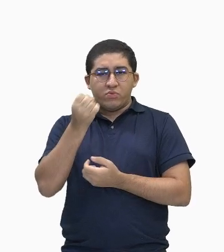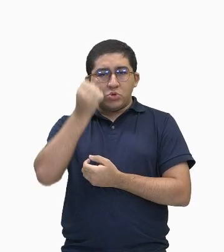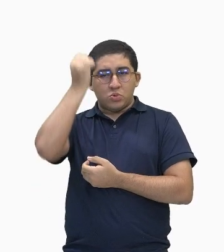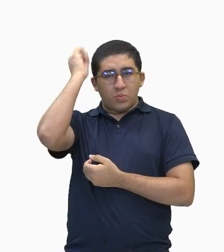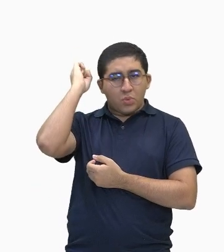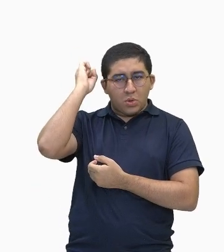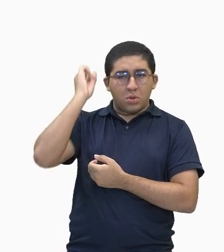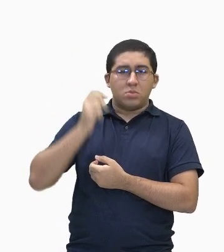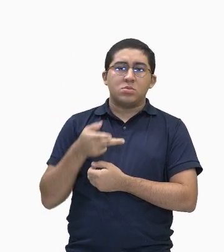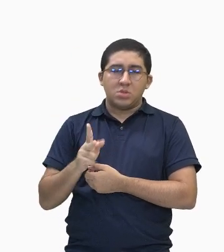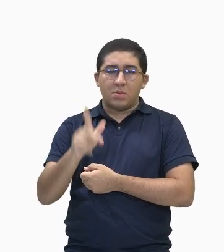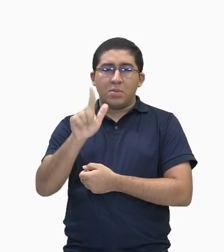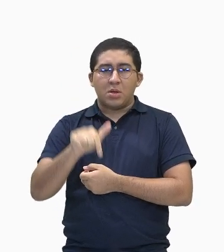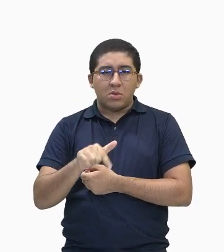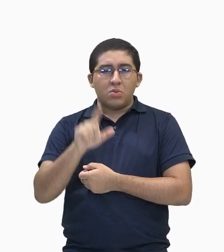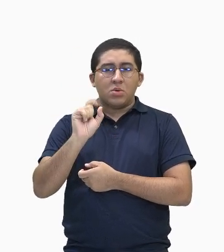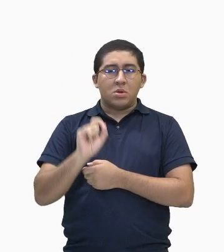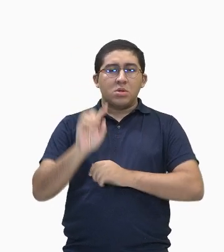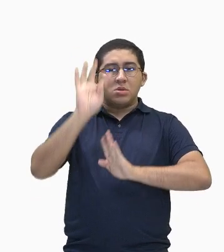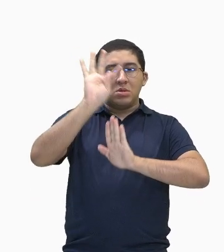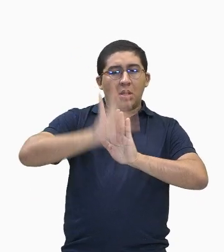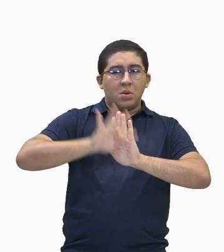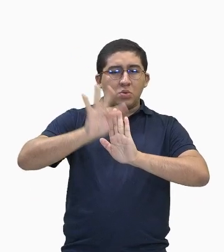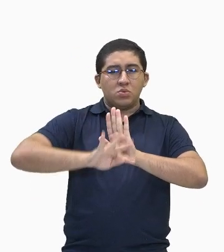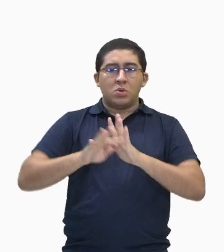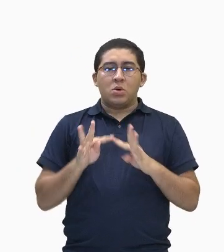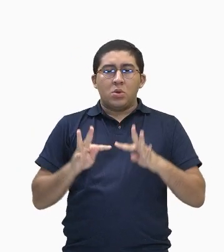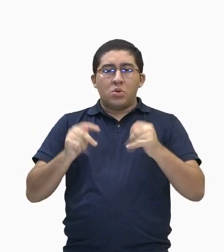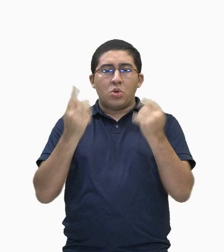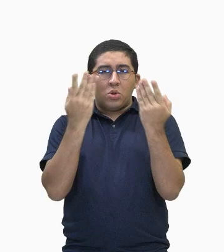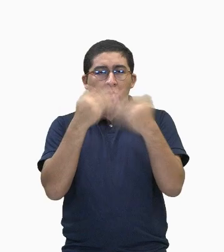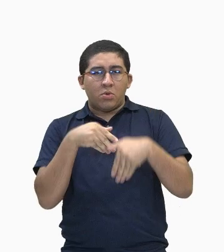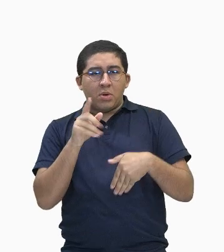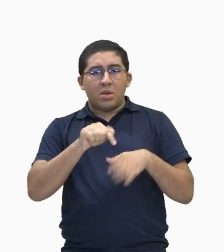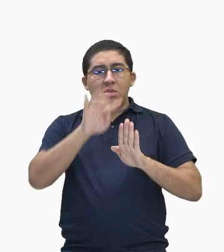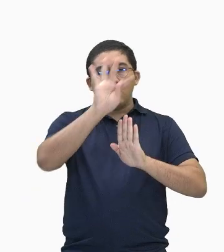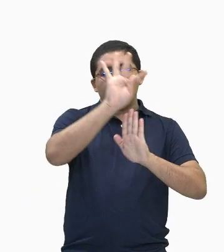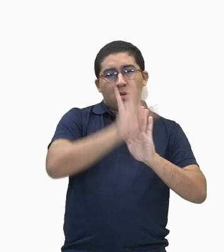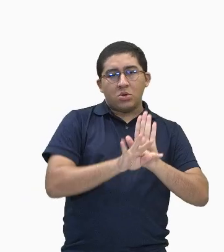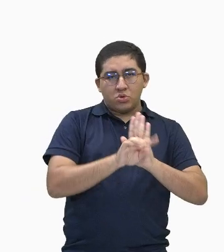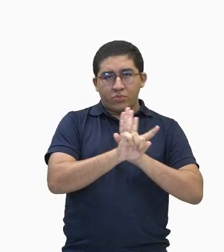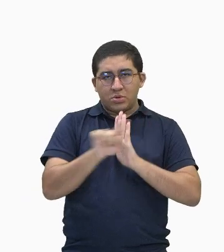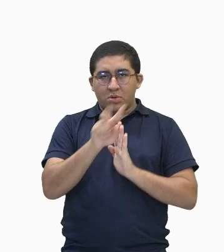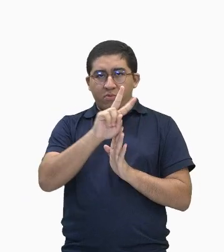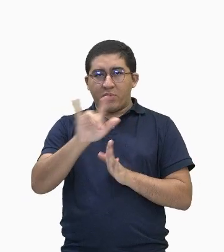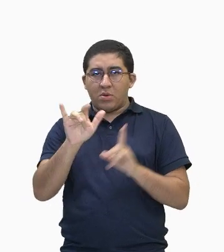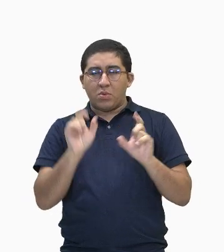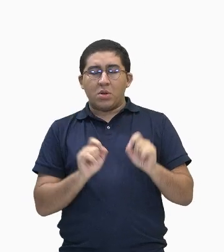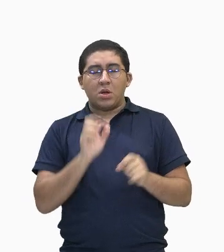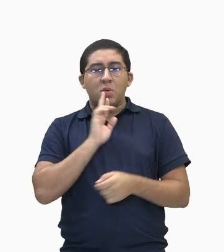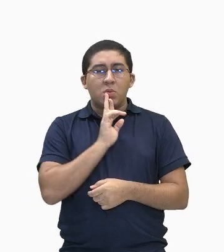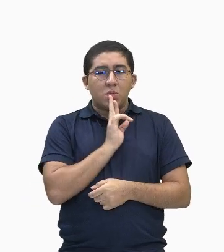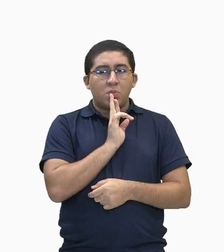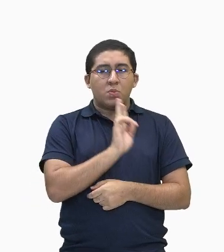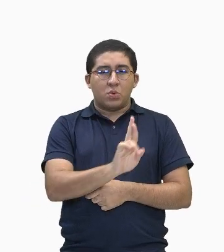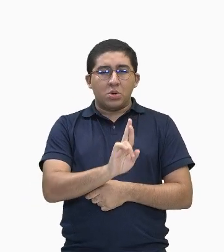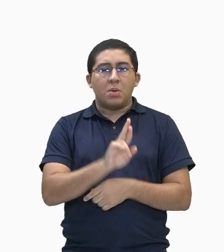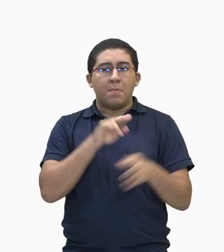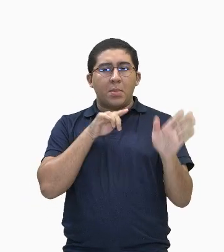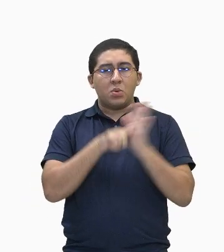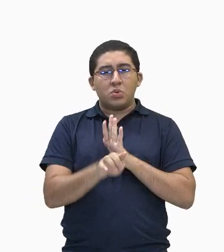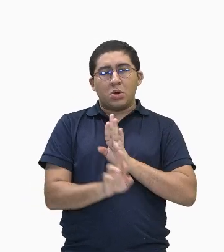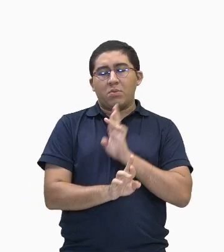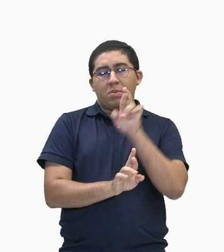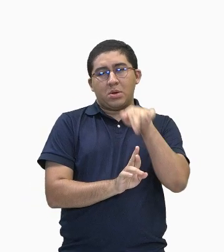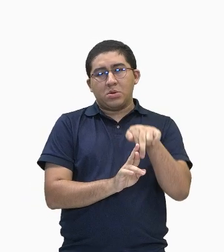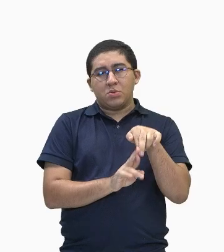sempre vai ser texto, sempre. Todas as provas são textos que você vai responder perguntas sobre